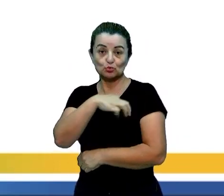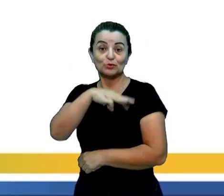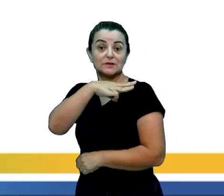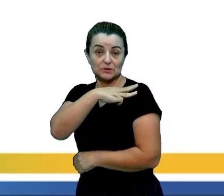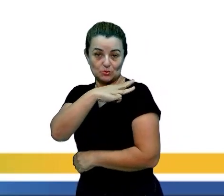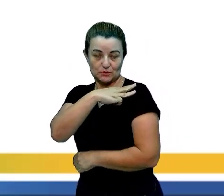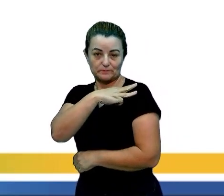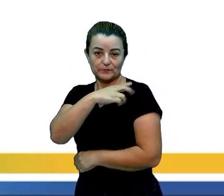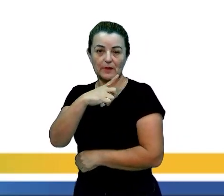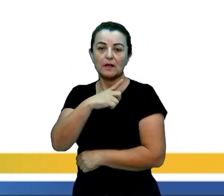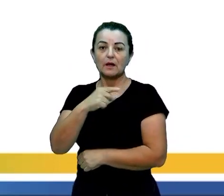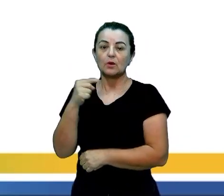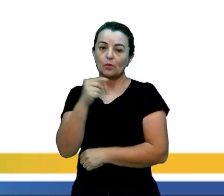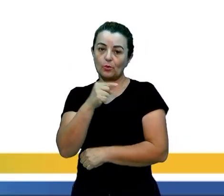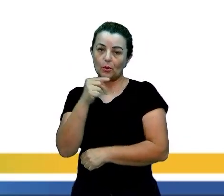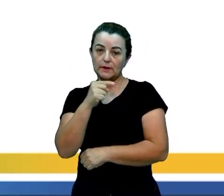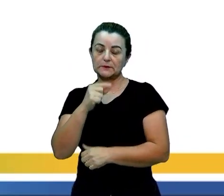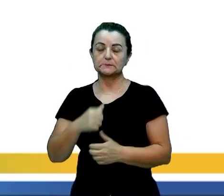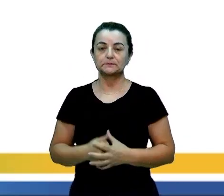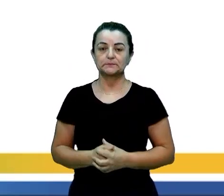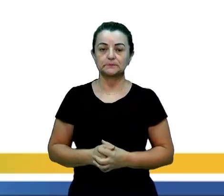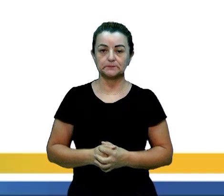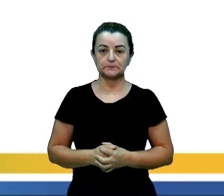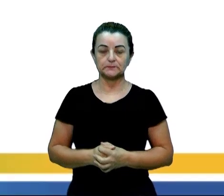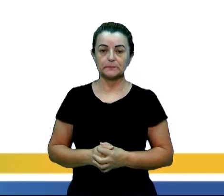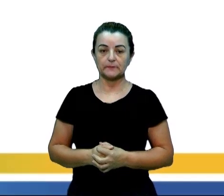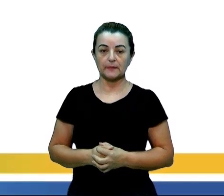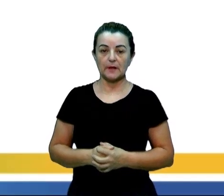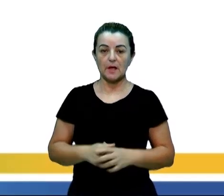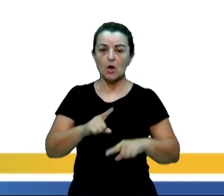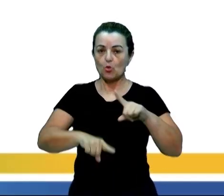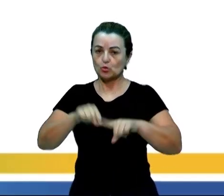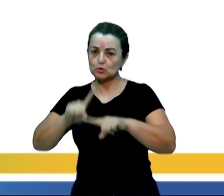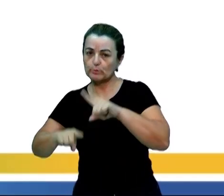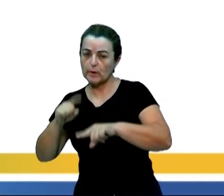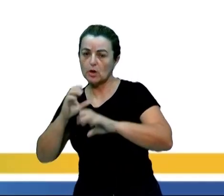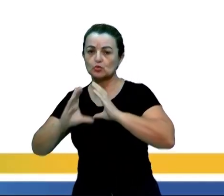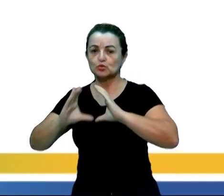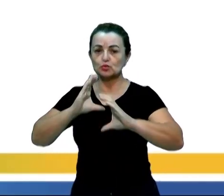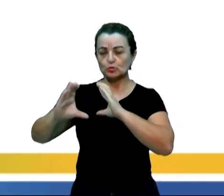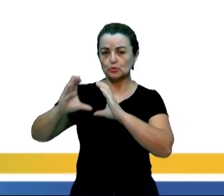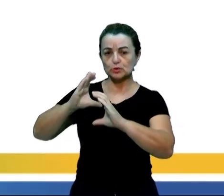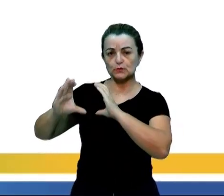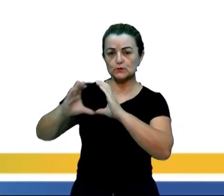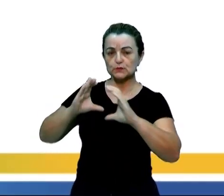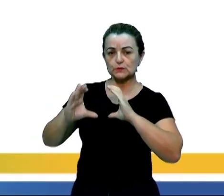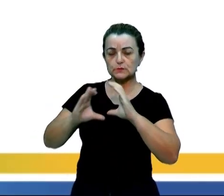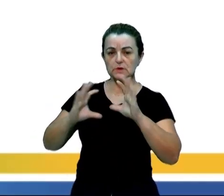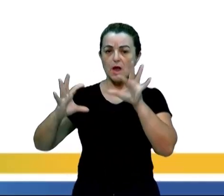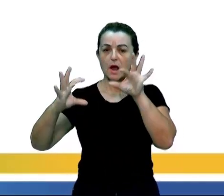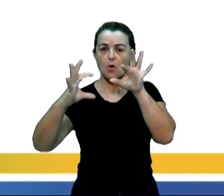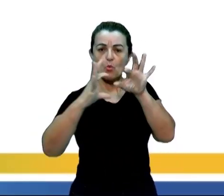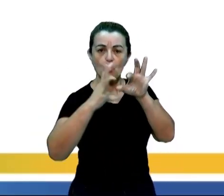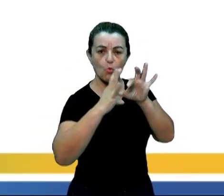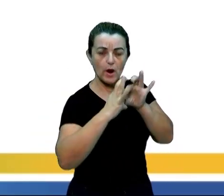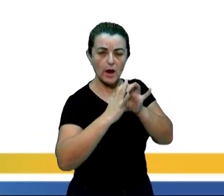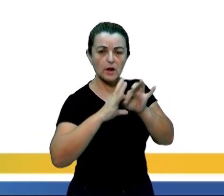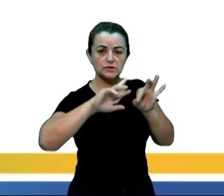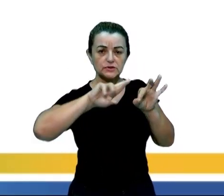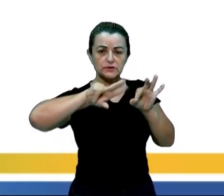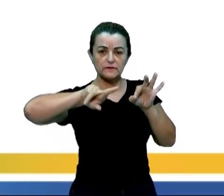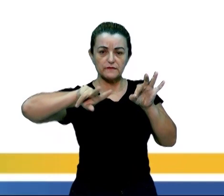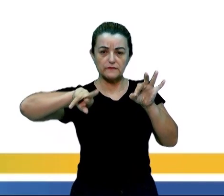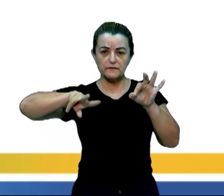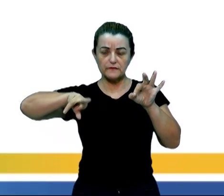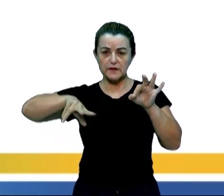aí o seguinte enunciado. Os meios de comunicação funcionam como um elo entre os diferentes segmentos de